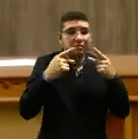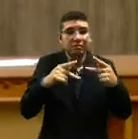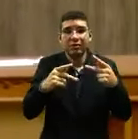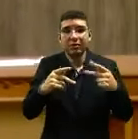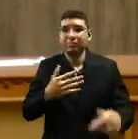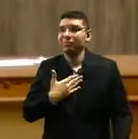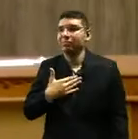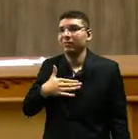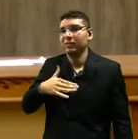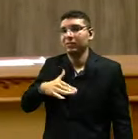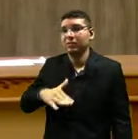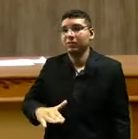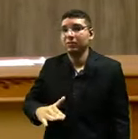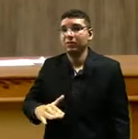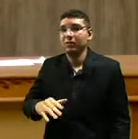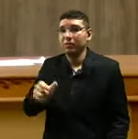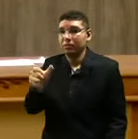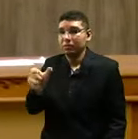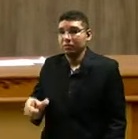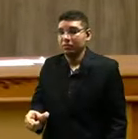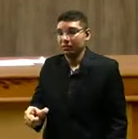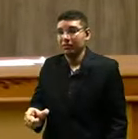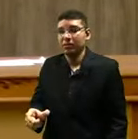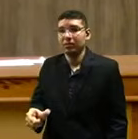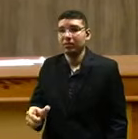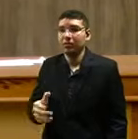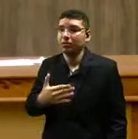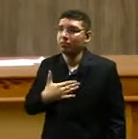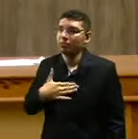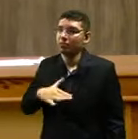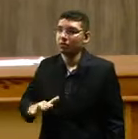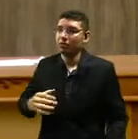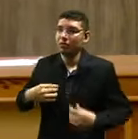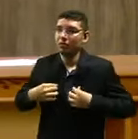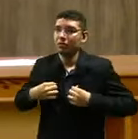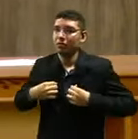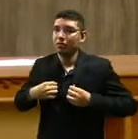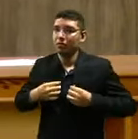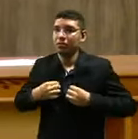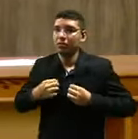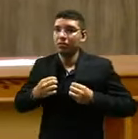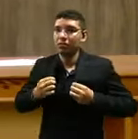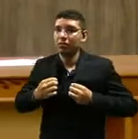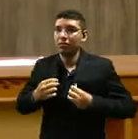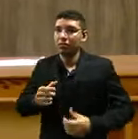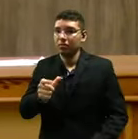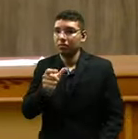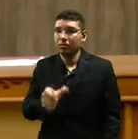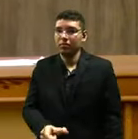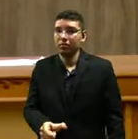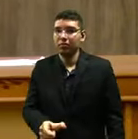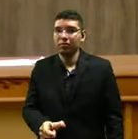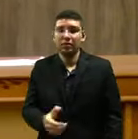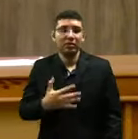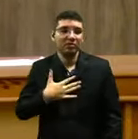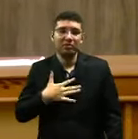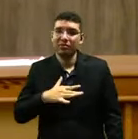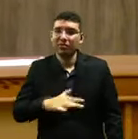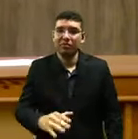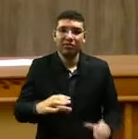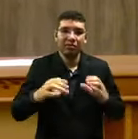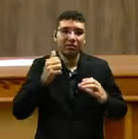culto eu não gosto do estilo do fulano de tal quem é que vem pra festa é a cantora Francisca Essa eu não